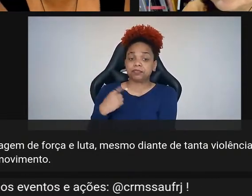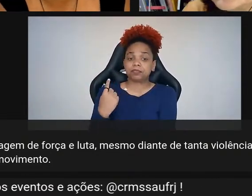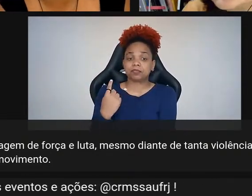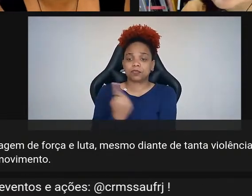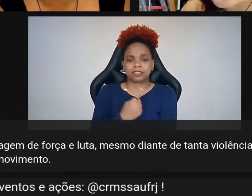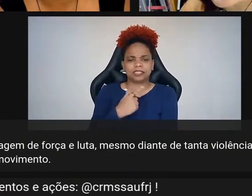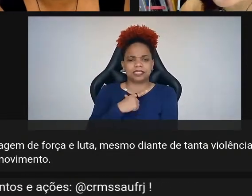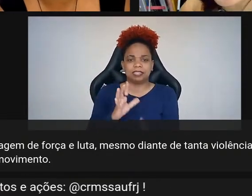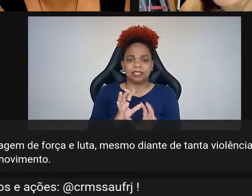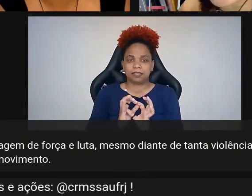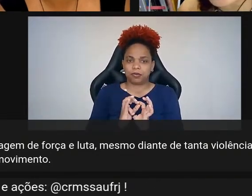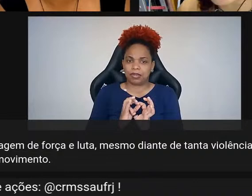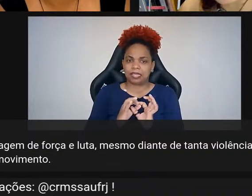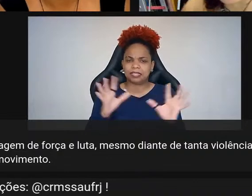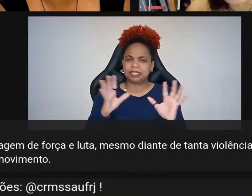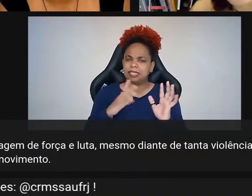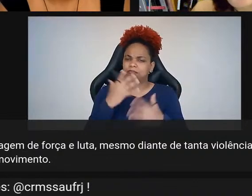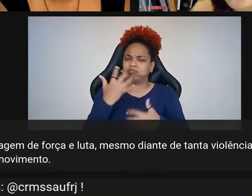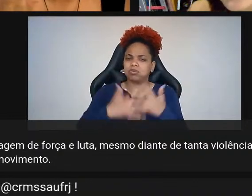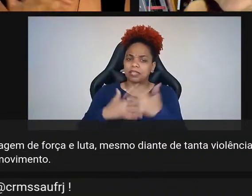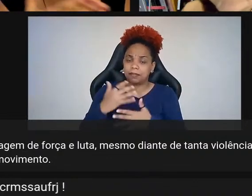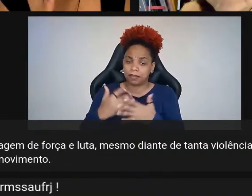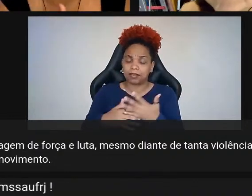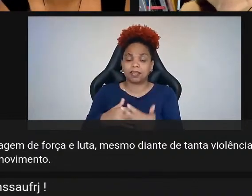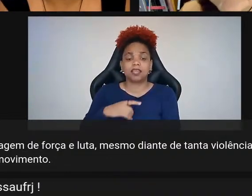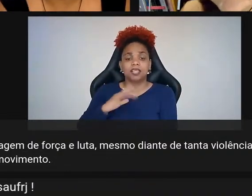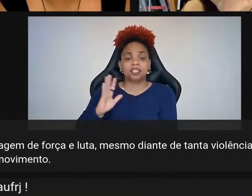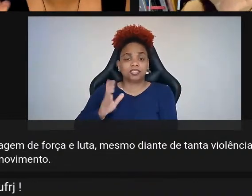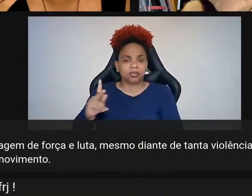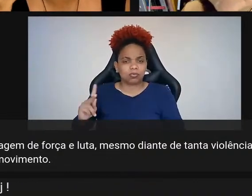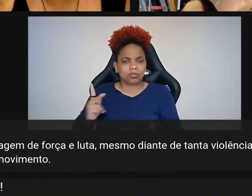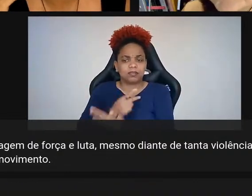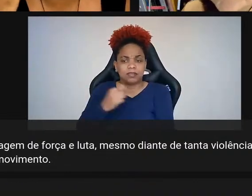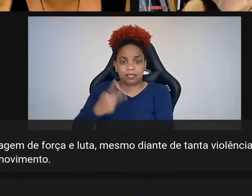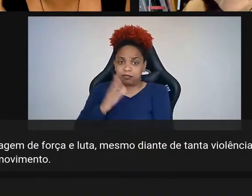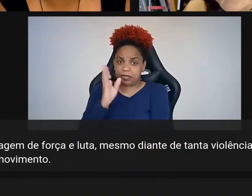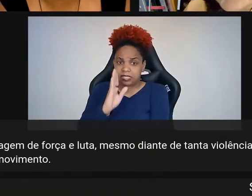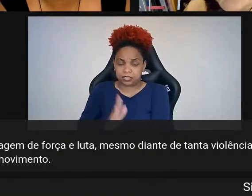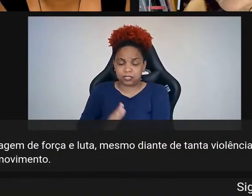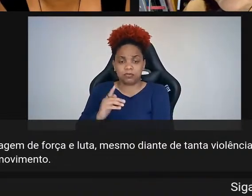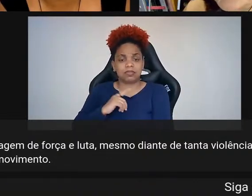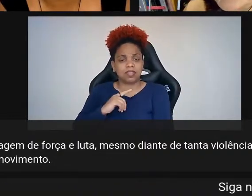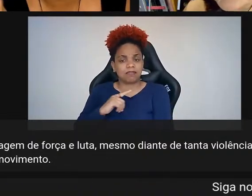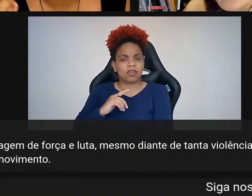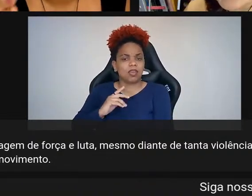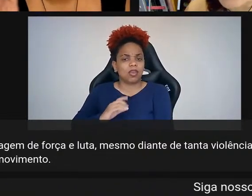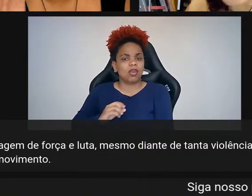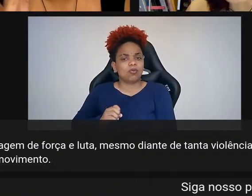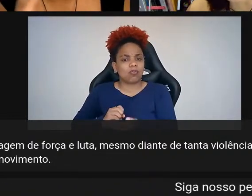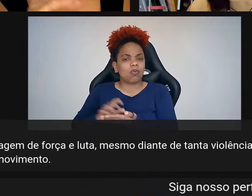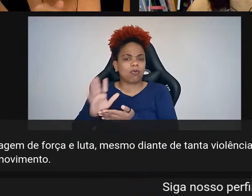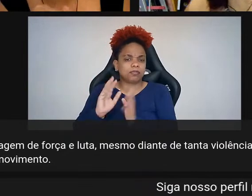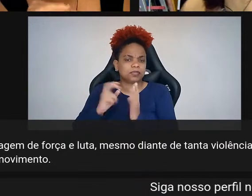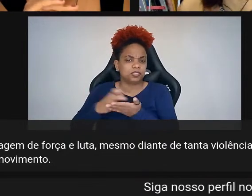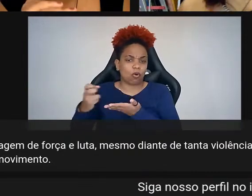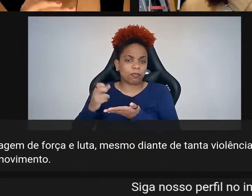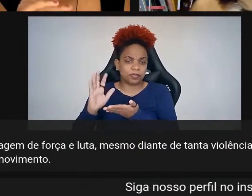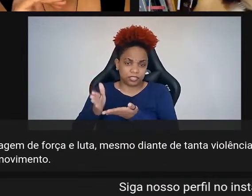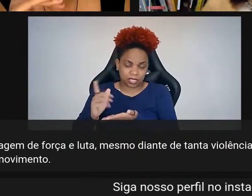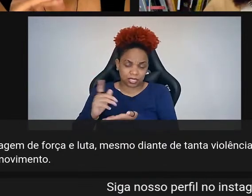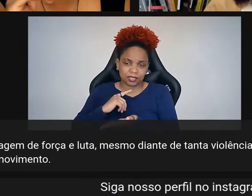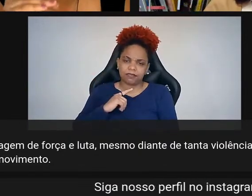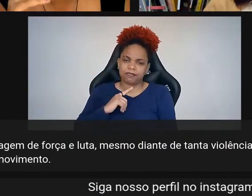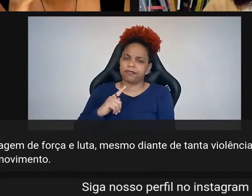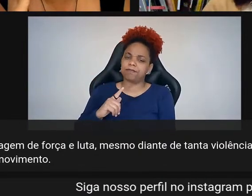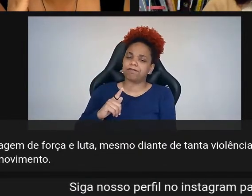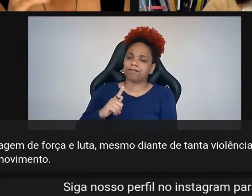A gente viu um golpe recente aí no nosso país, como também provocam ainda mais a violência de ódio. Quando um político,